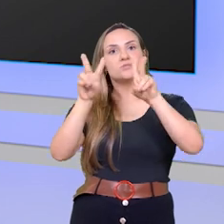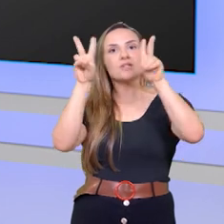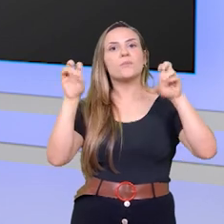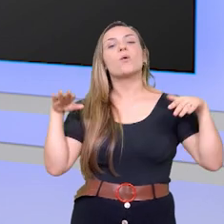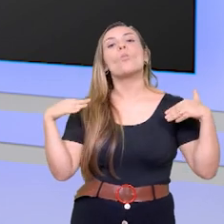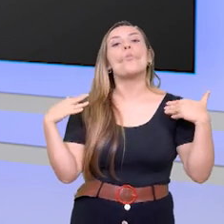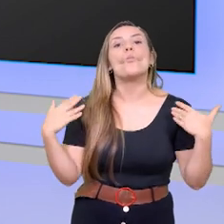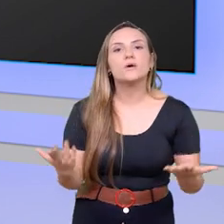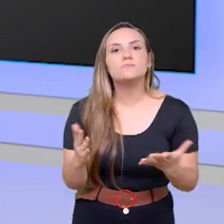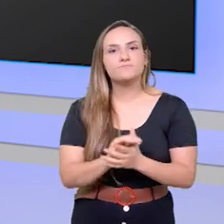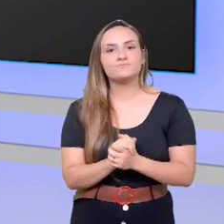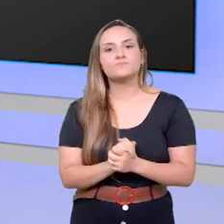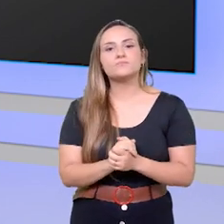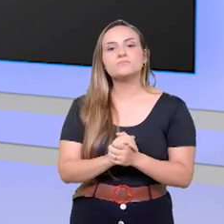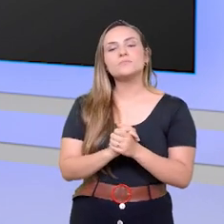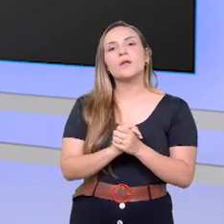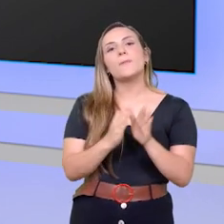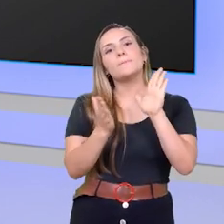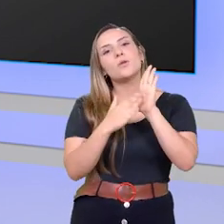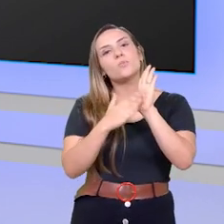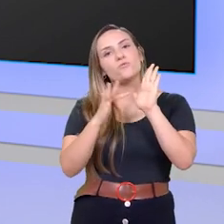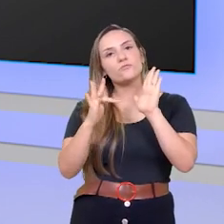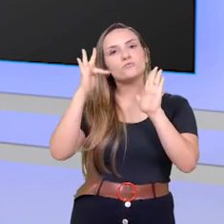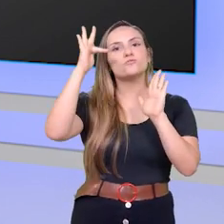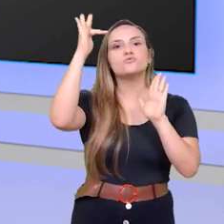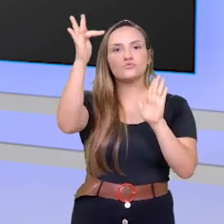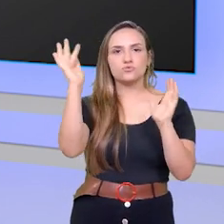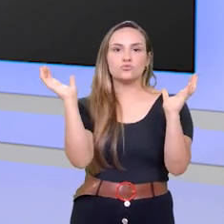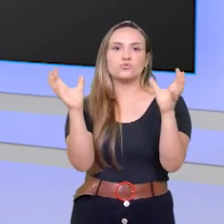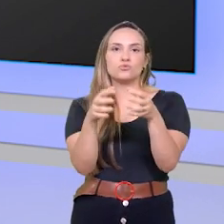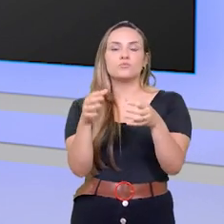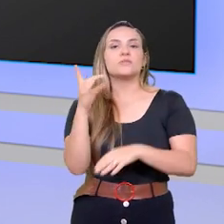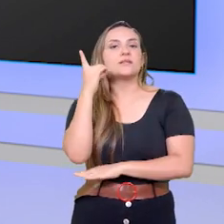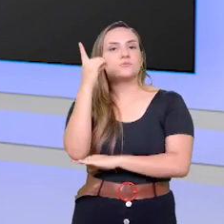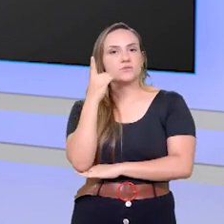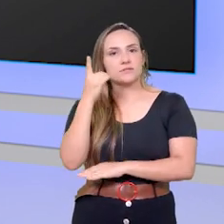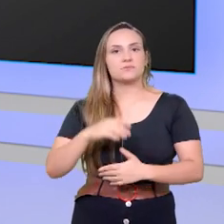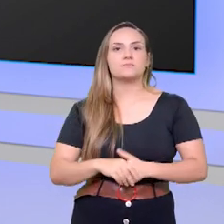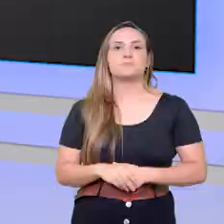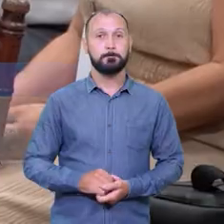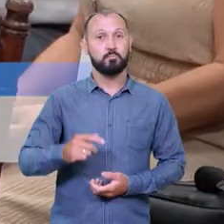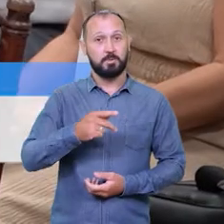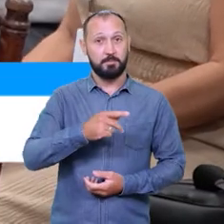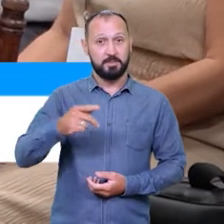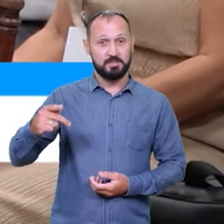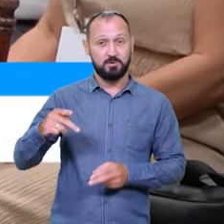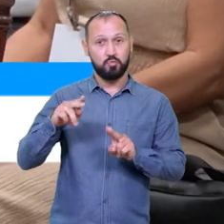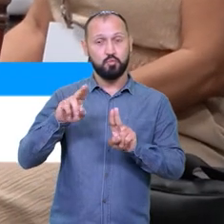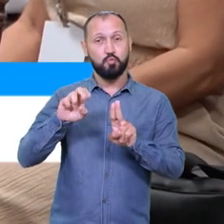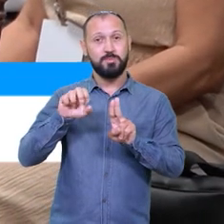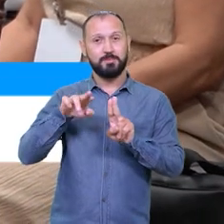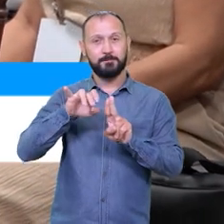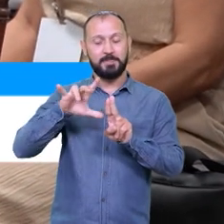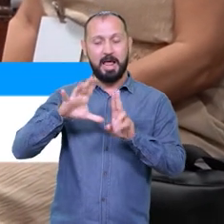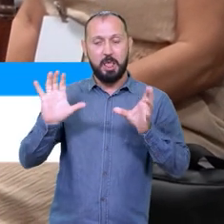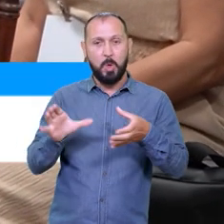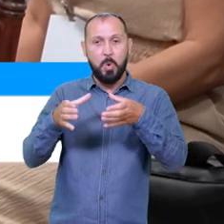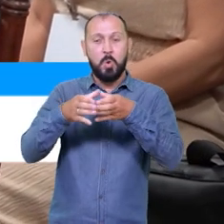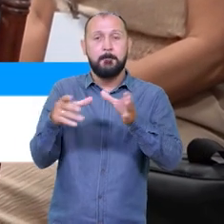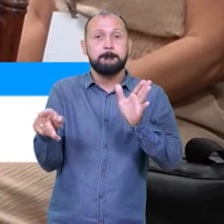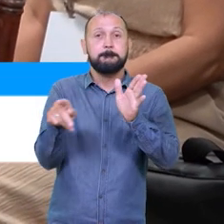e o tema deste ano abordou as perspectivas do Parlamento do Futuro o presidente da União